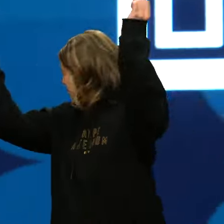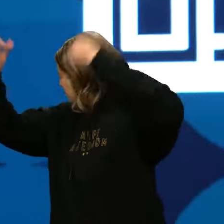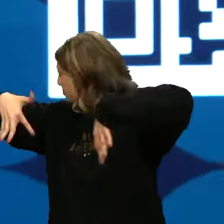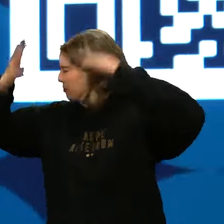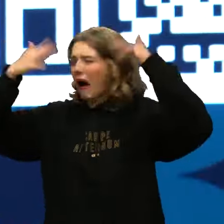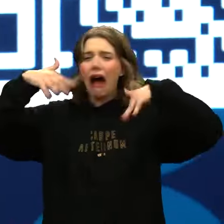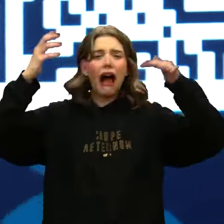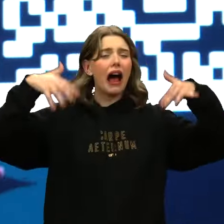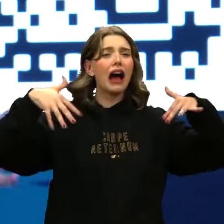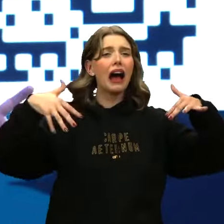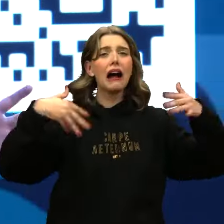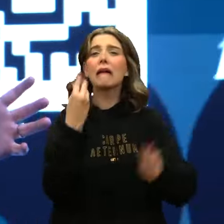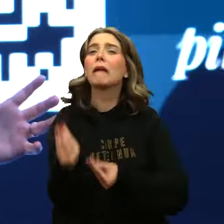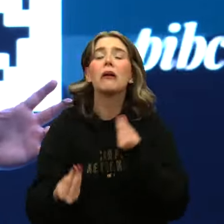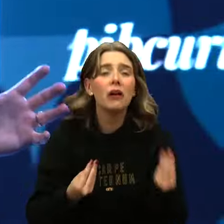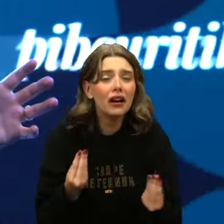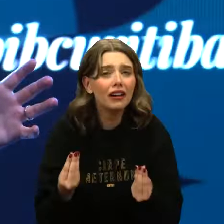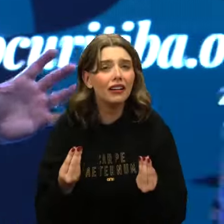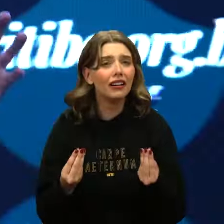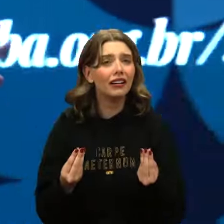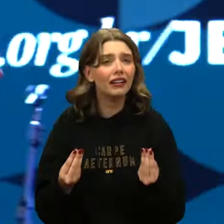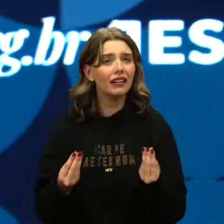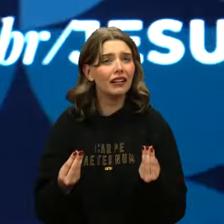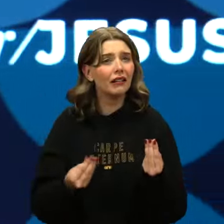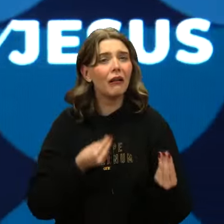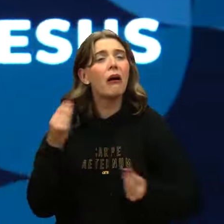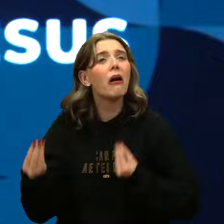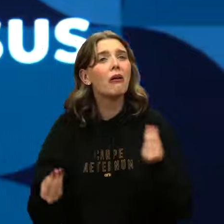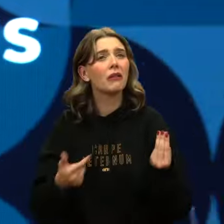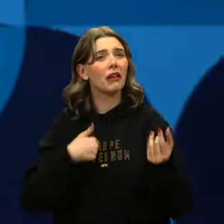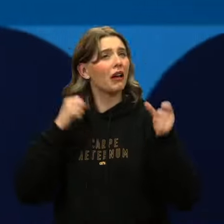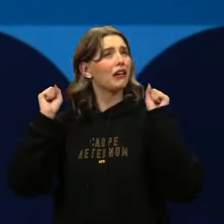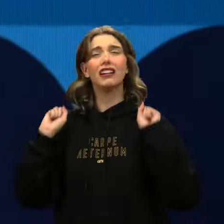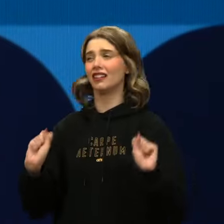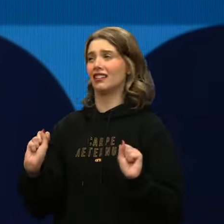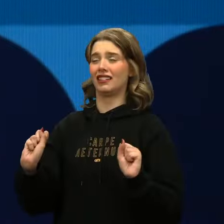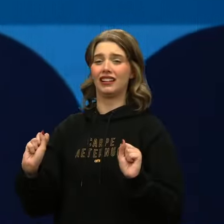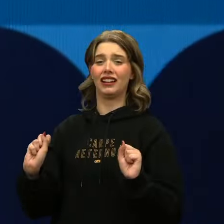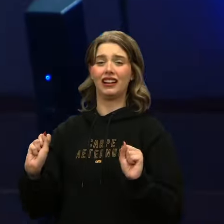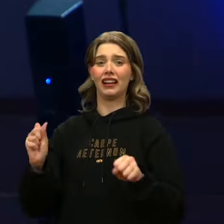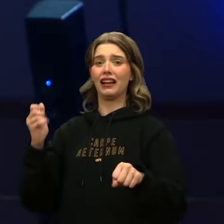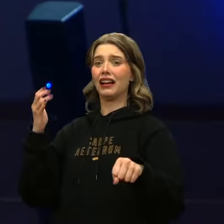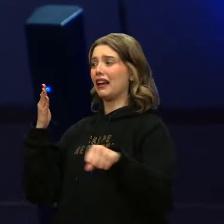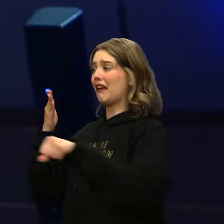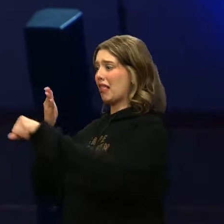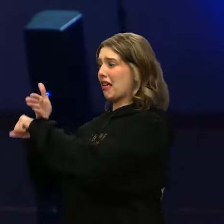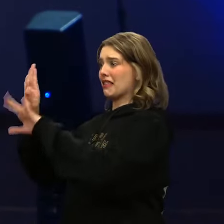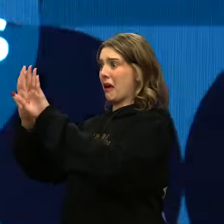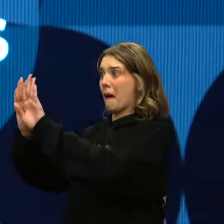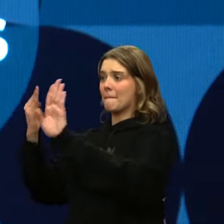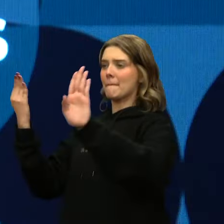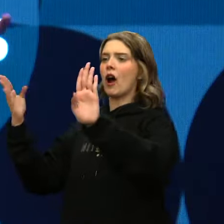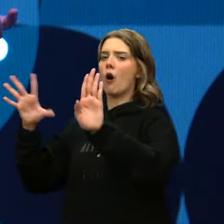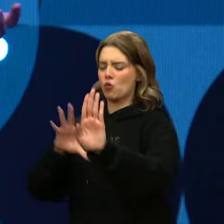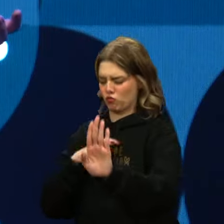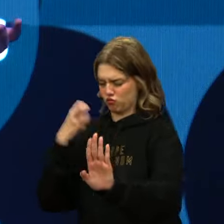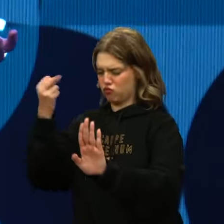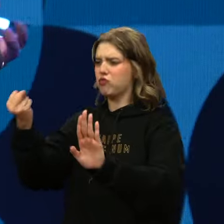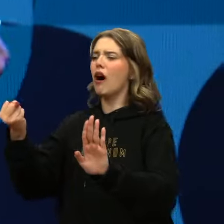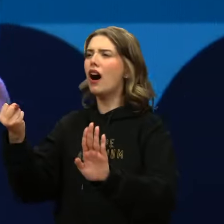forte? Como, Senhor? Como, Senhor, eu posso entrar por portas de oportunidade? Eu